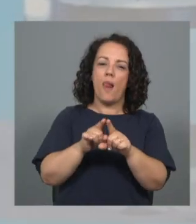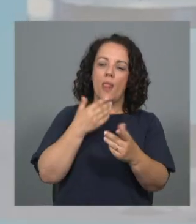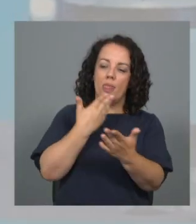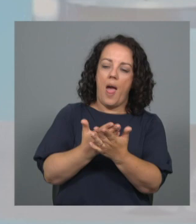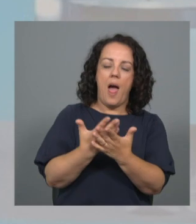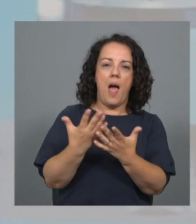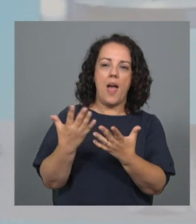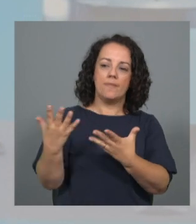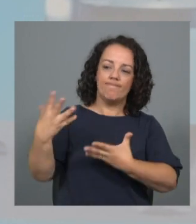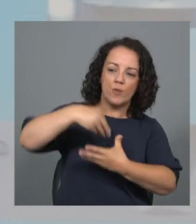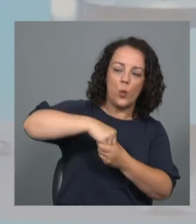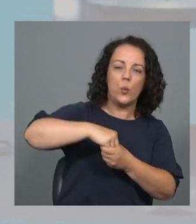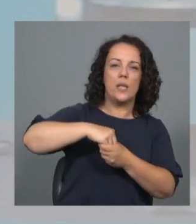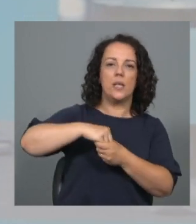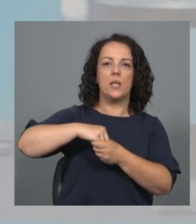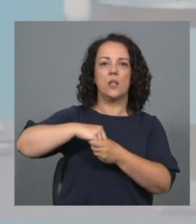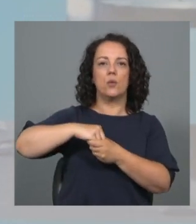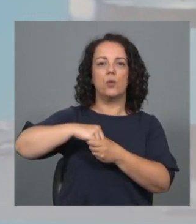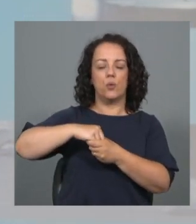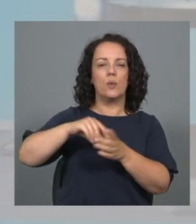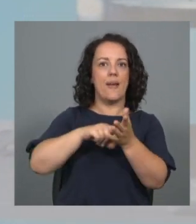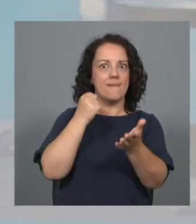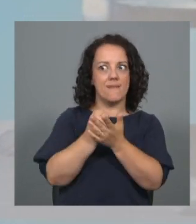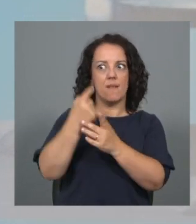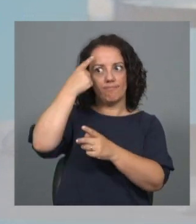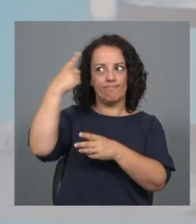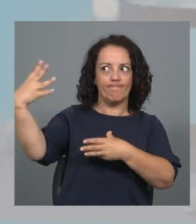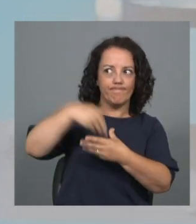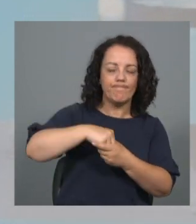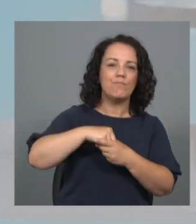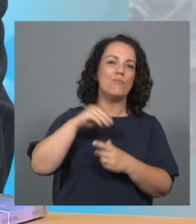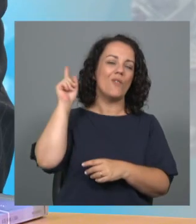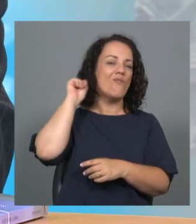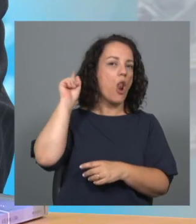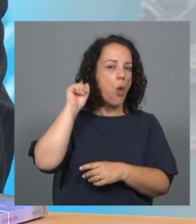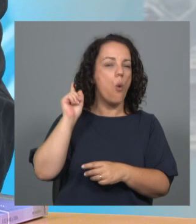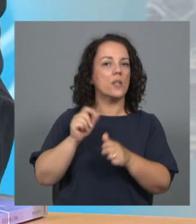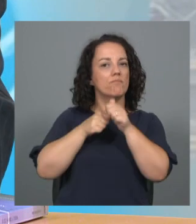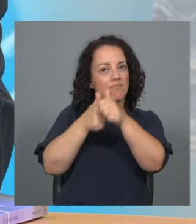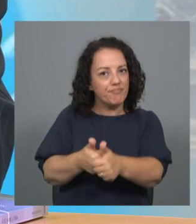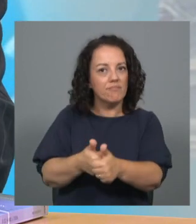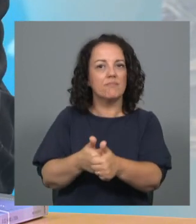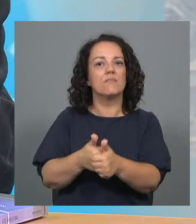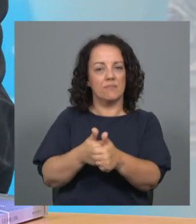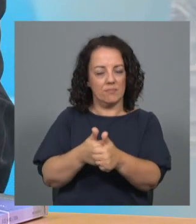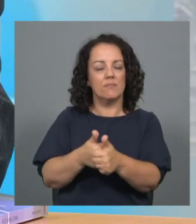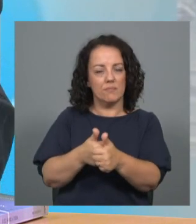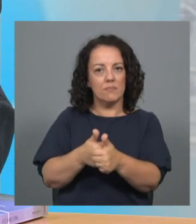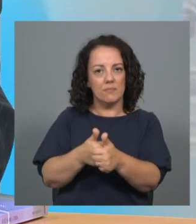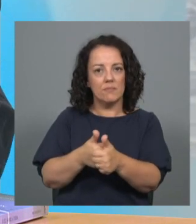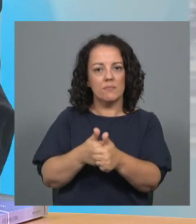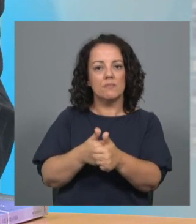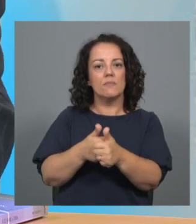de ter presente sempre a mensagem. Trata-se sempre de ter presente a mensagem e os valores correspondentes, e toda